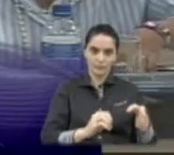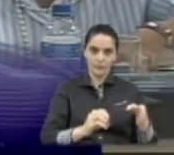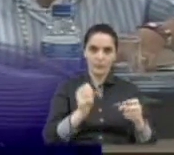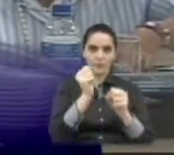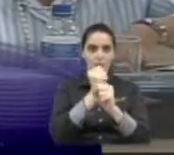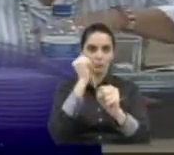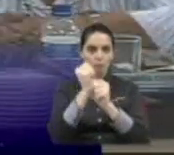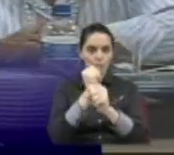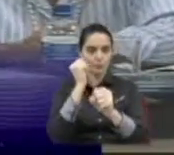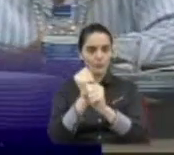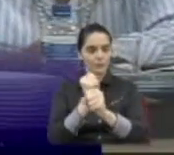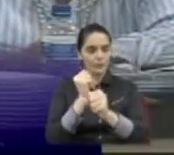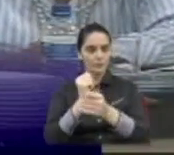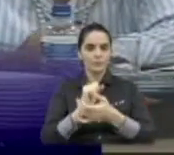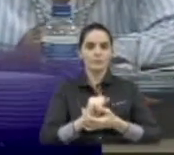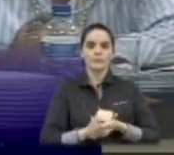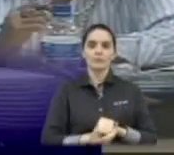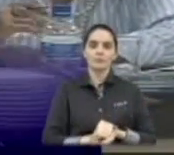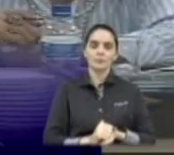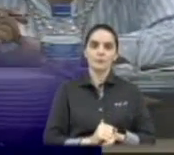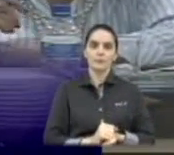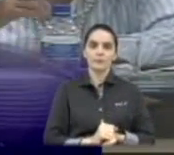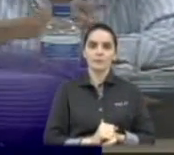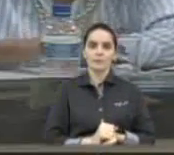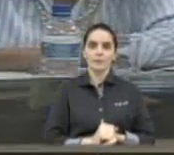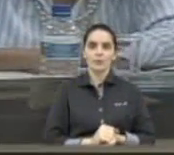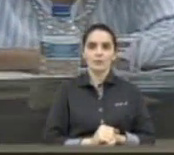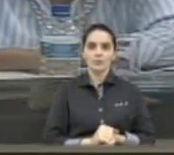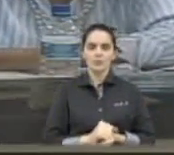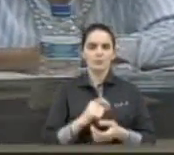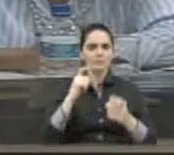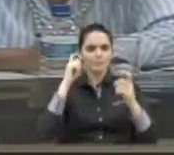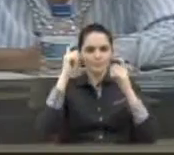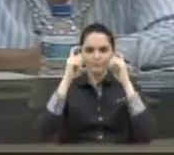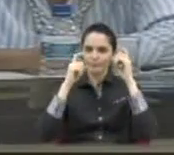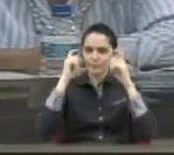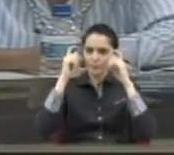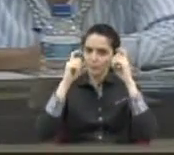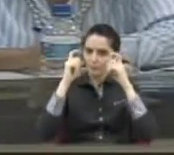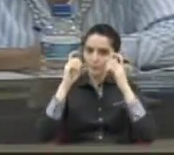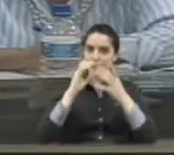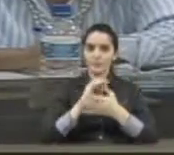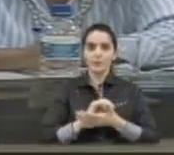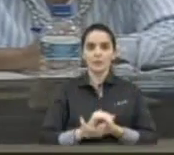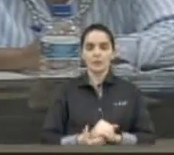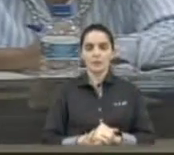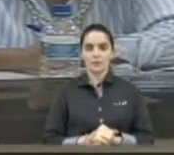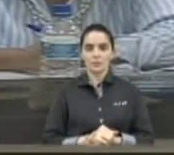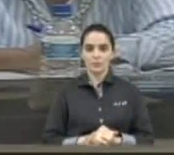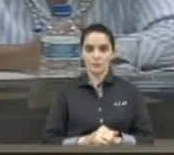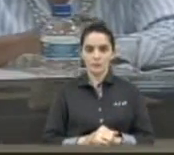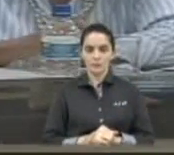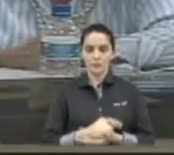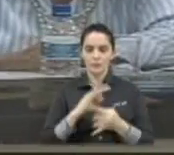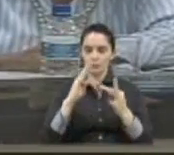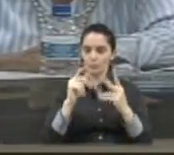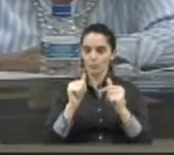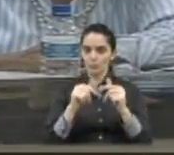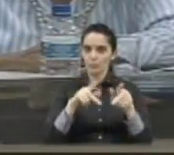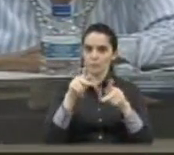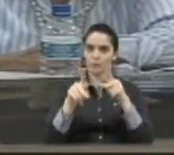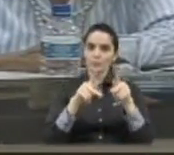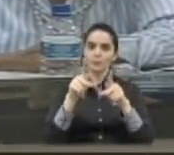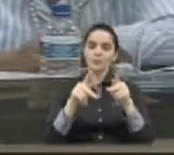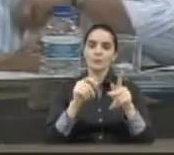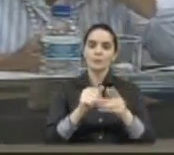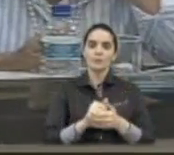construção. E a gente tem uma preocupação maior, uma preocupação muito grande, acho que da população de Limeira,